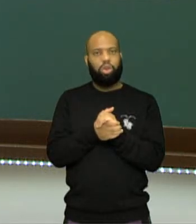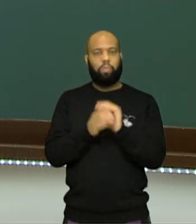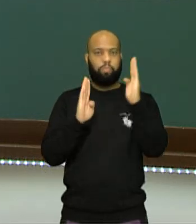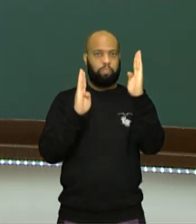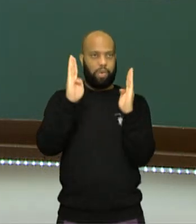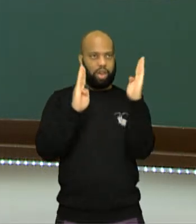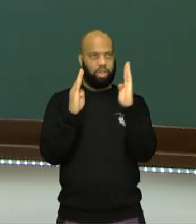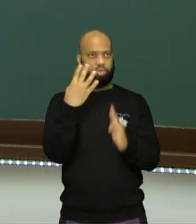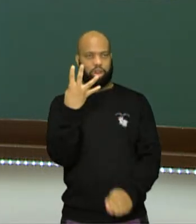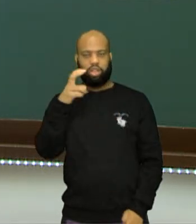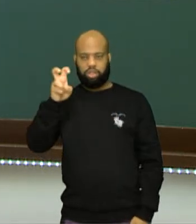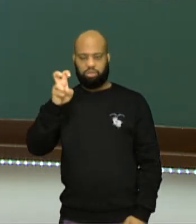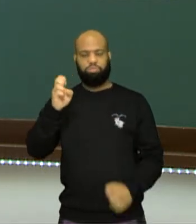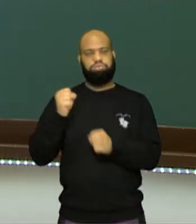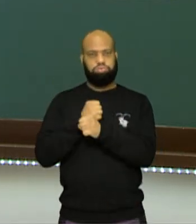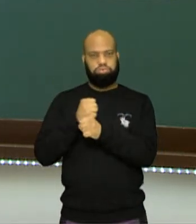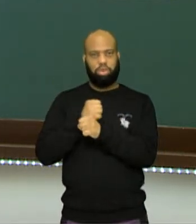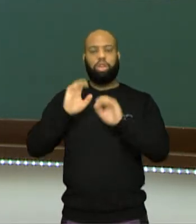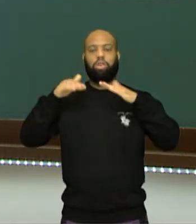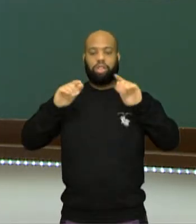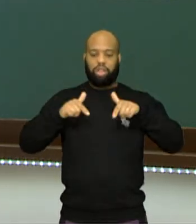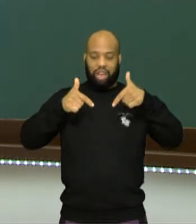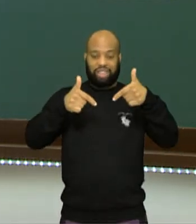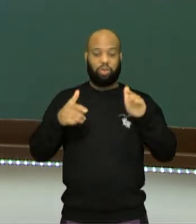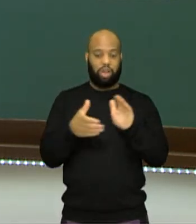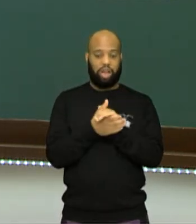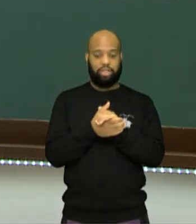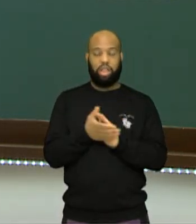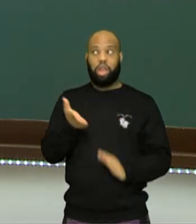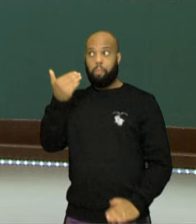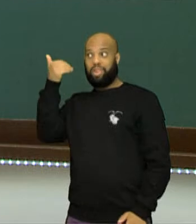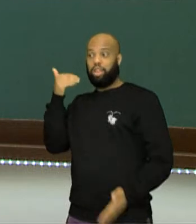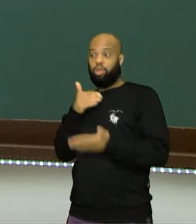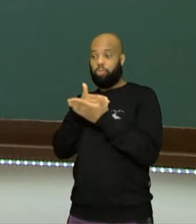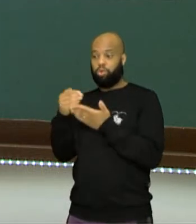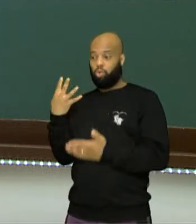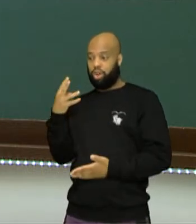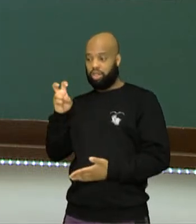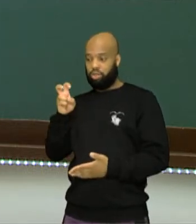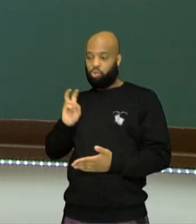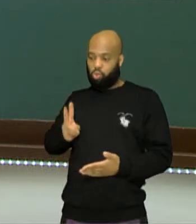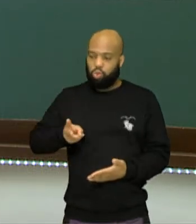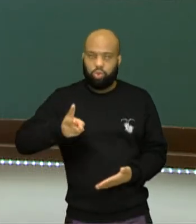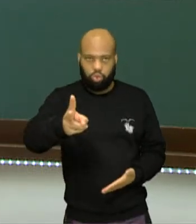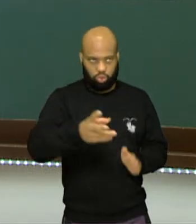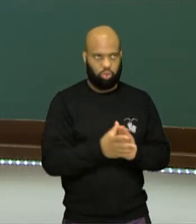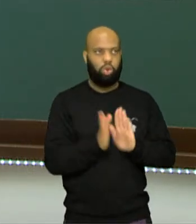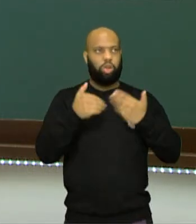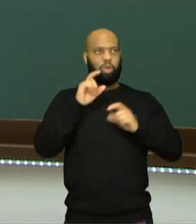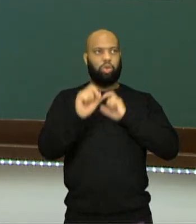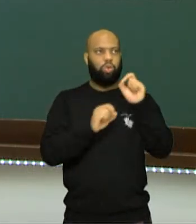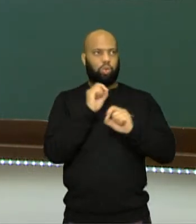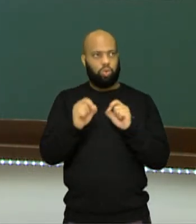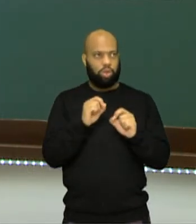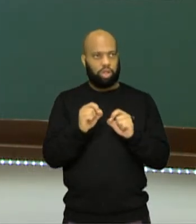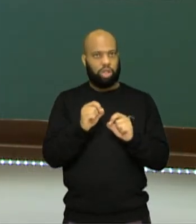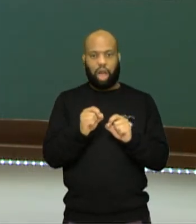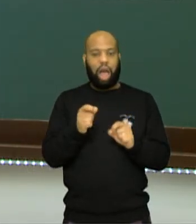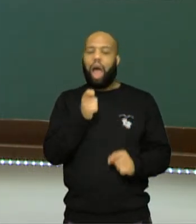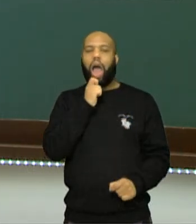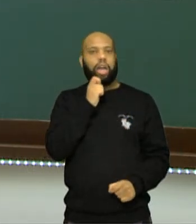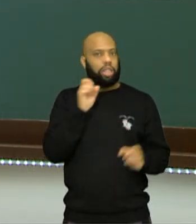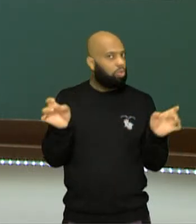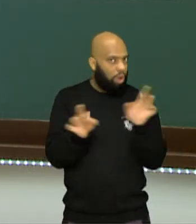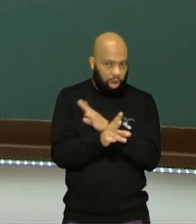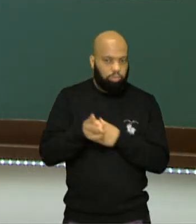Então, a gente entende que a ação de casar começou há 45 anos atrás e continua até então. Então, é uma ação inacabada, ela